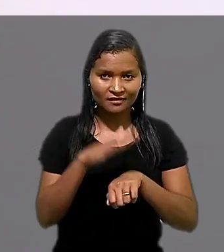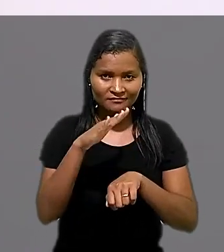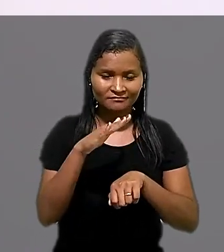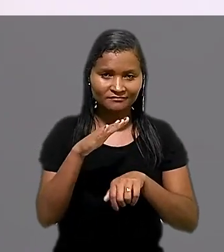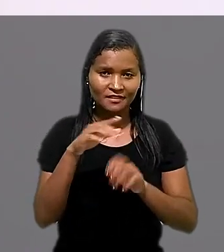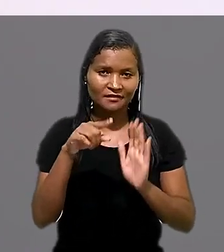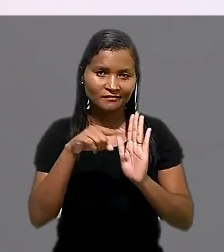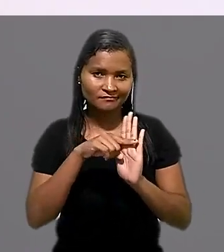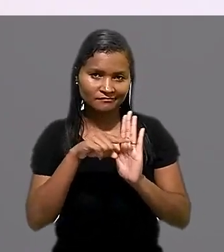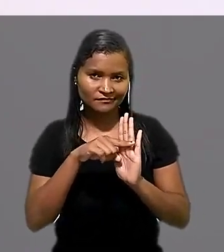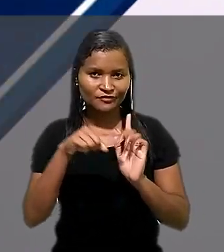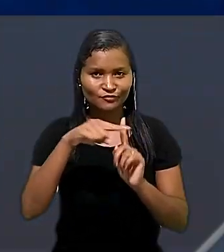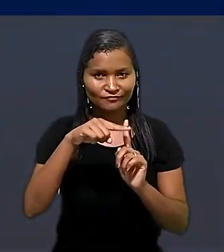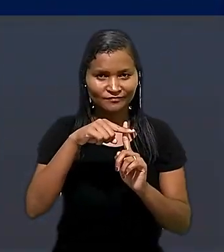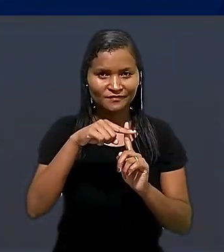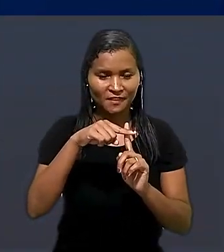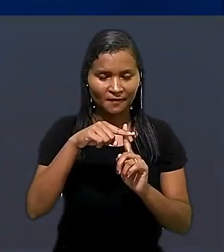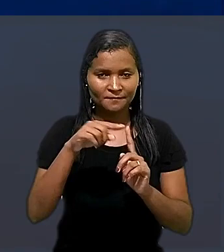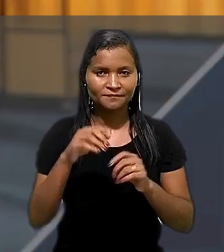e de débito.